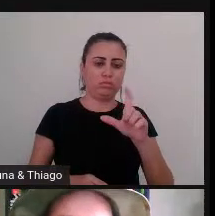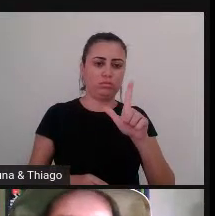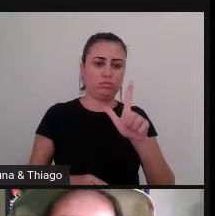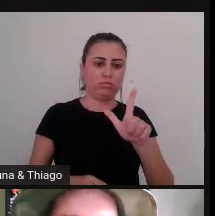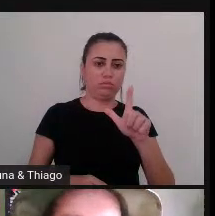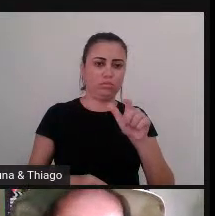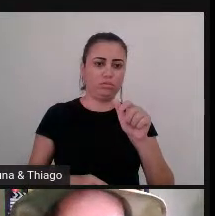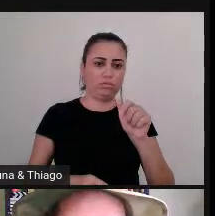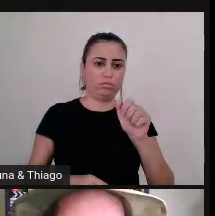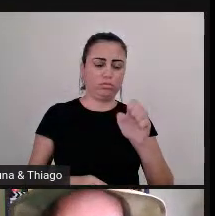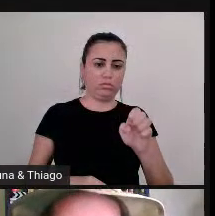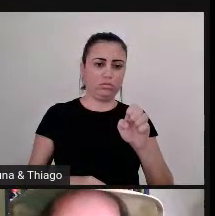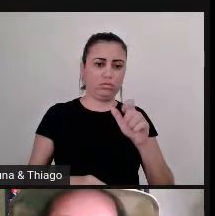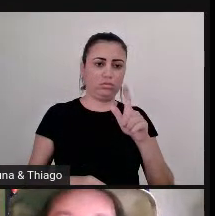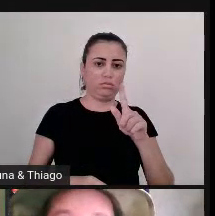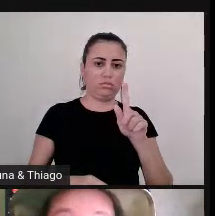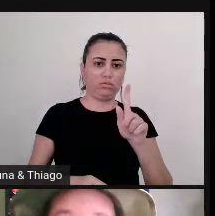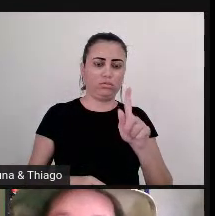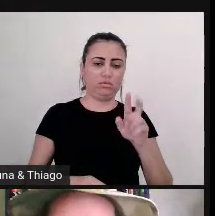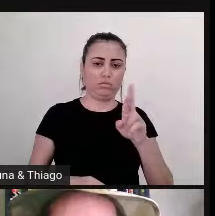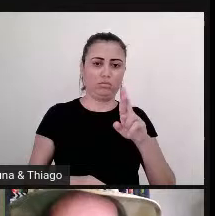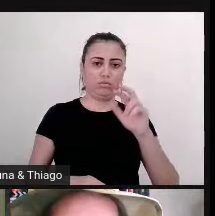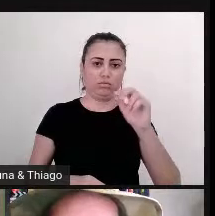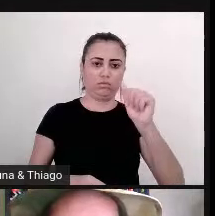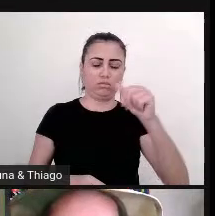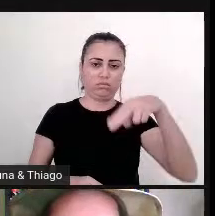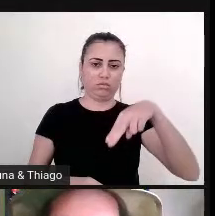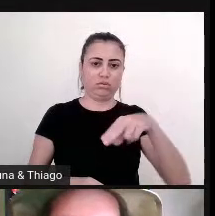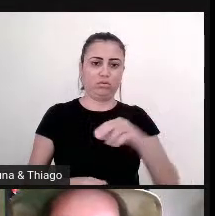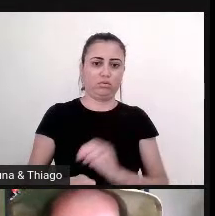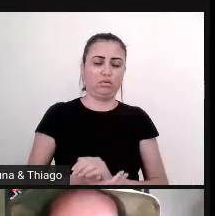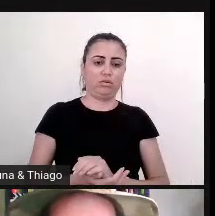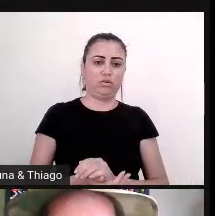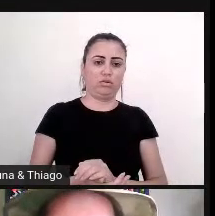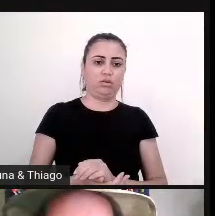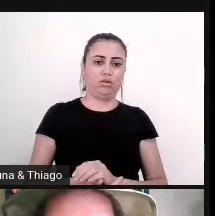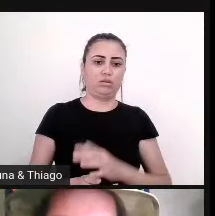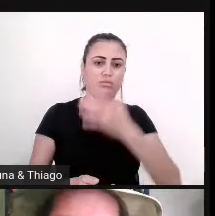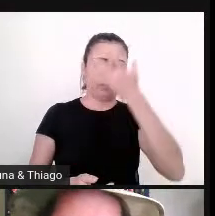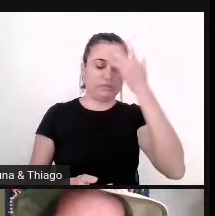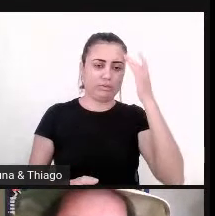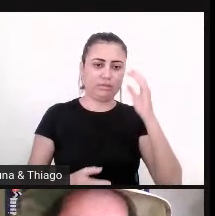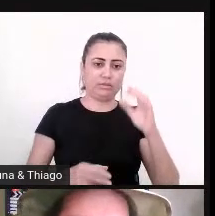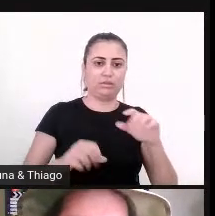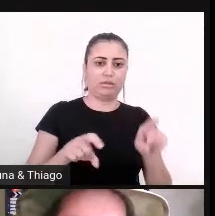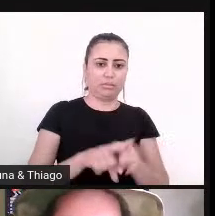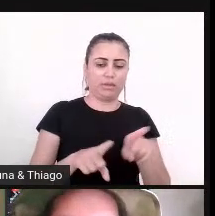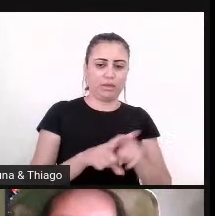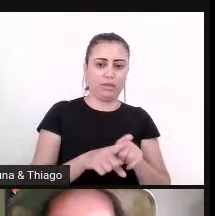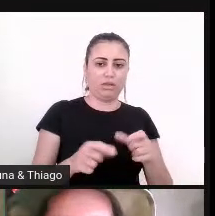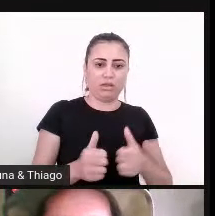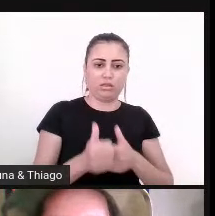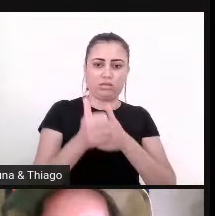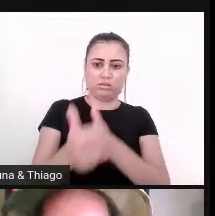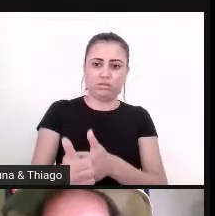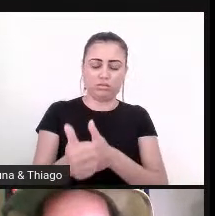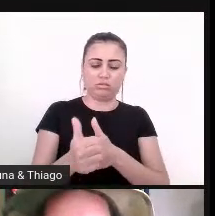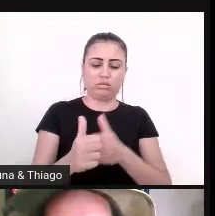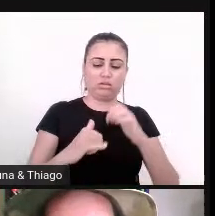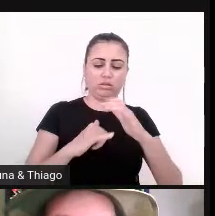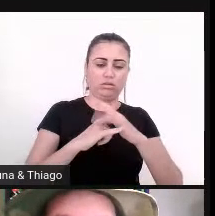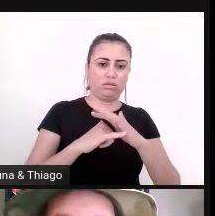e eu sou sobrecarregado de informações, mas o Telegram dá. Quem quiser seguir meu canal lá no YouTube, que é o Tixman, que significa homem